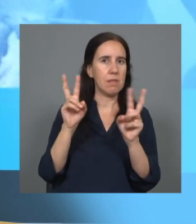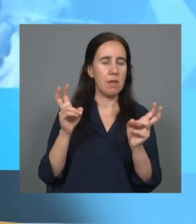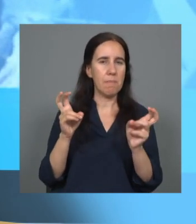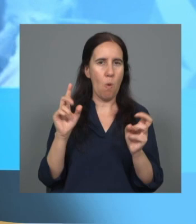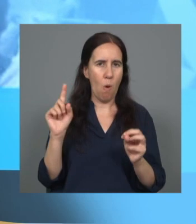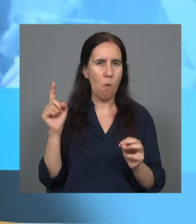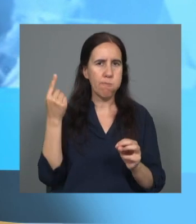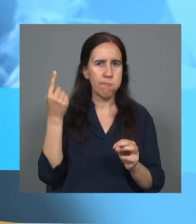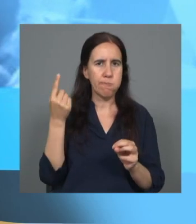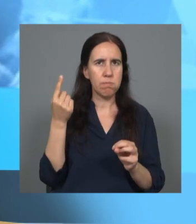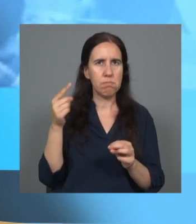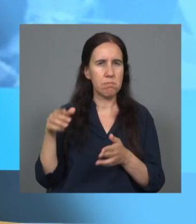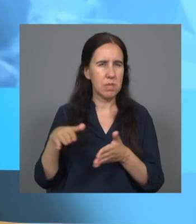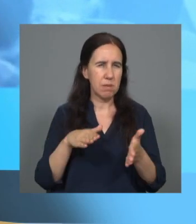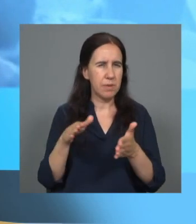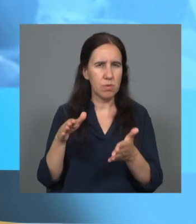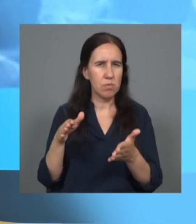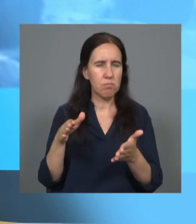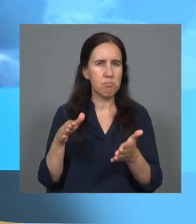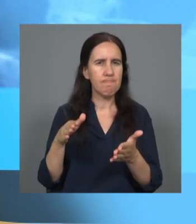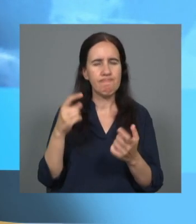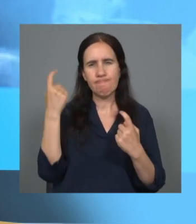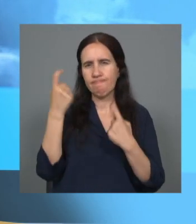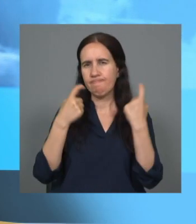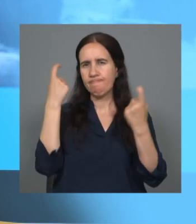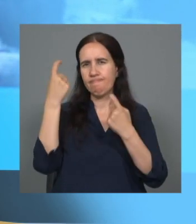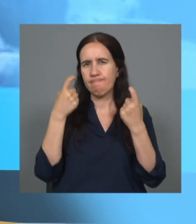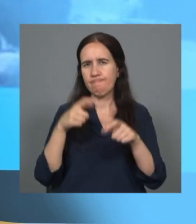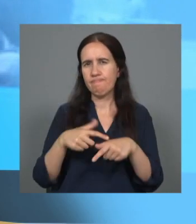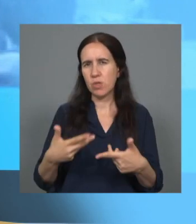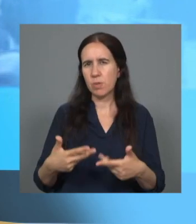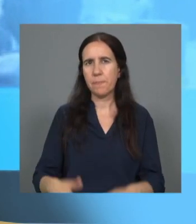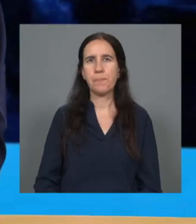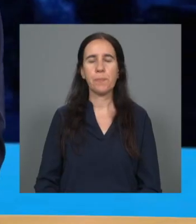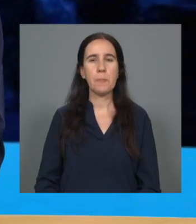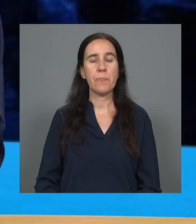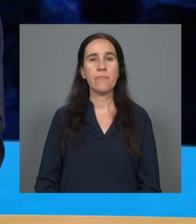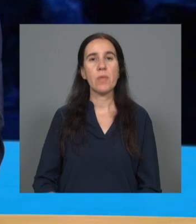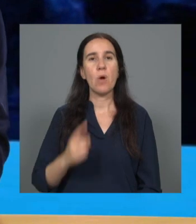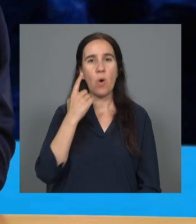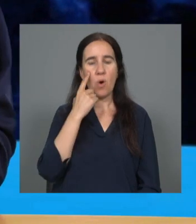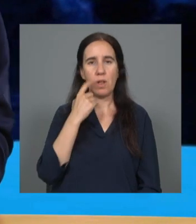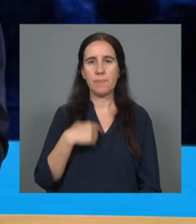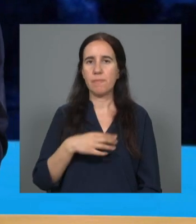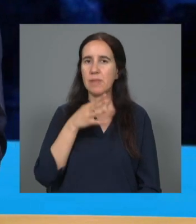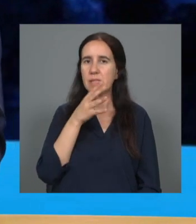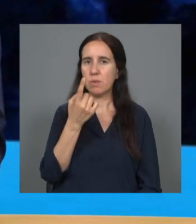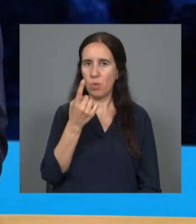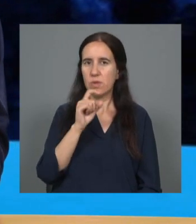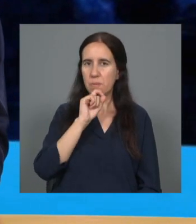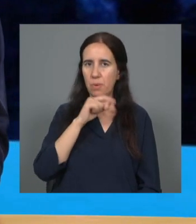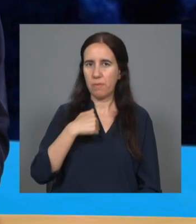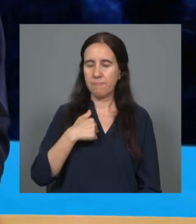seria um caminho a ponderar neste momento? Olha, deixe-me dizer uma coisa em relação aos nossos